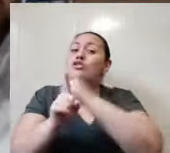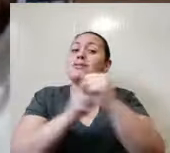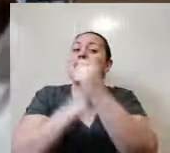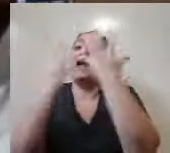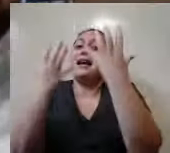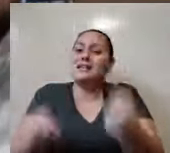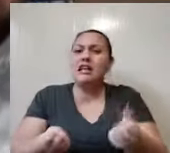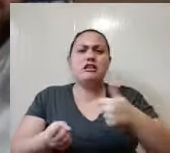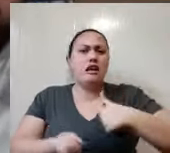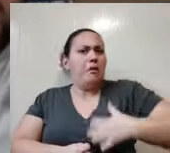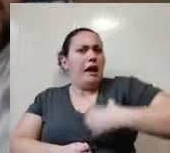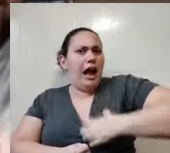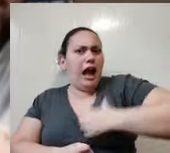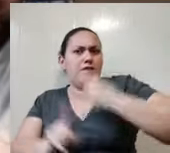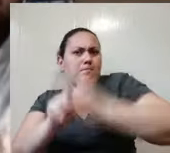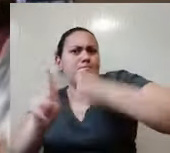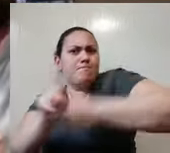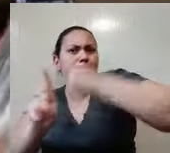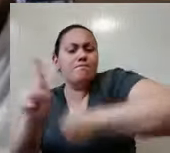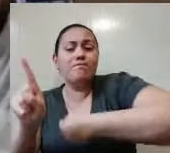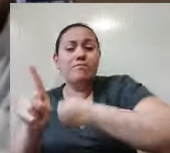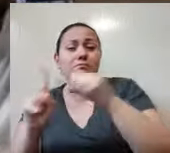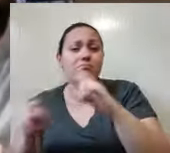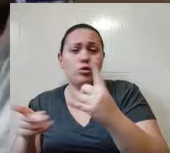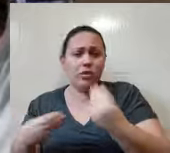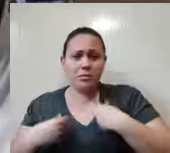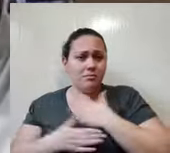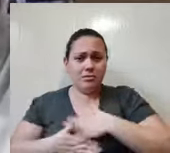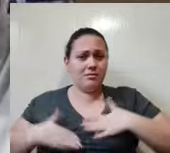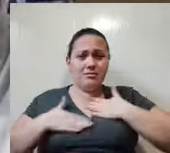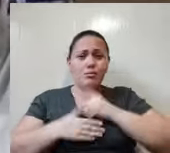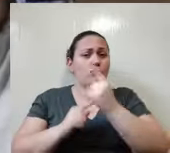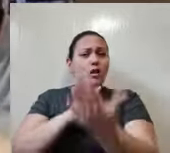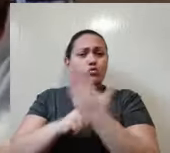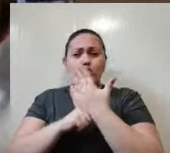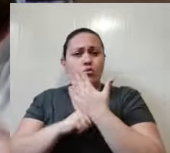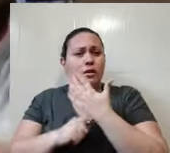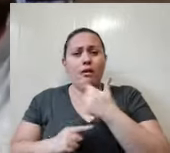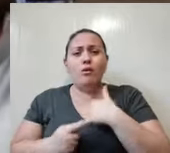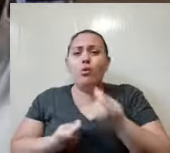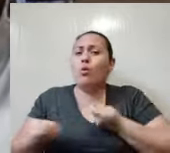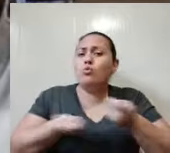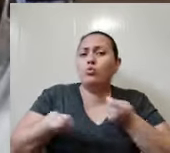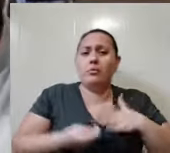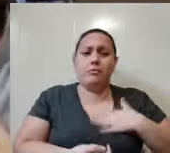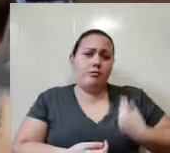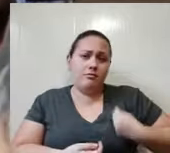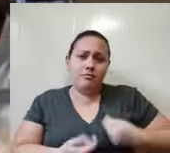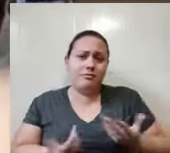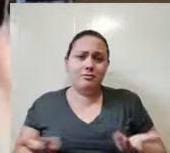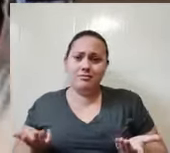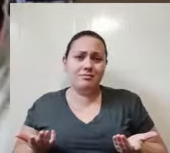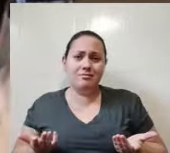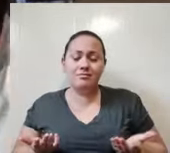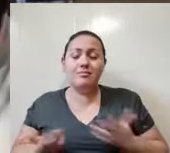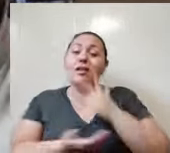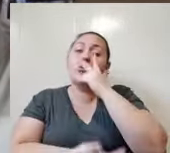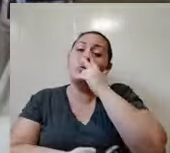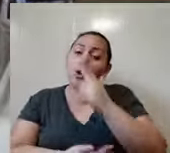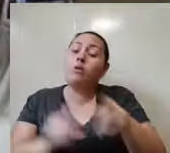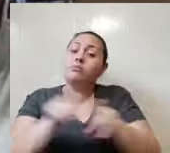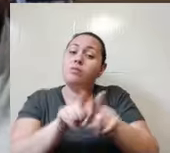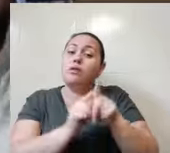fácil e mais socialmente aceito expressar raiva, então eu vou expressar raiva. Só que isso não vai me satisfazer. Isso não vai me ajudar a